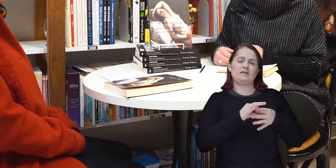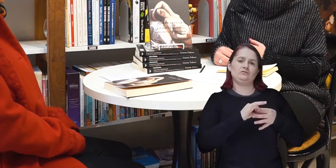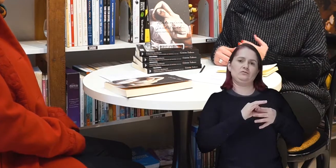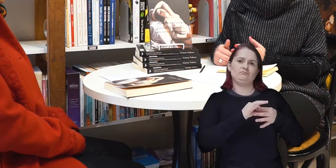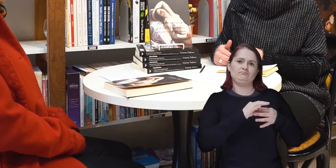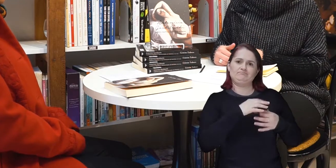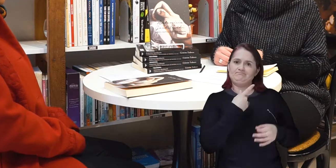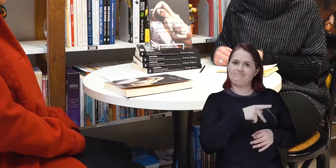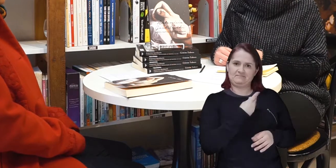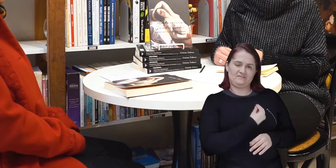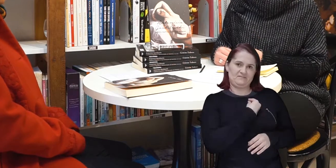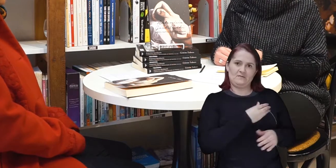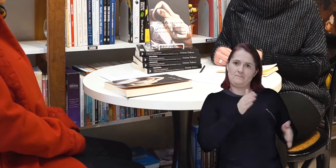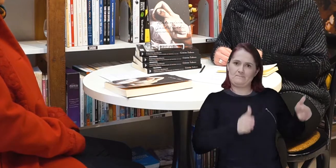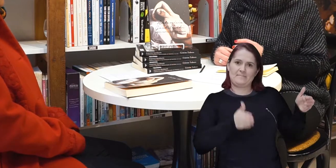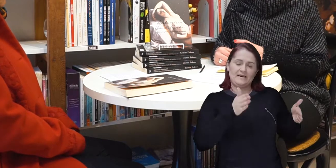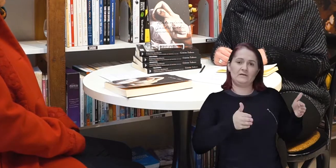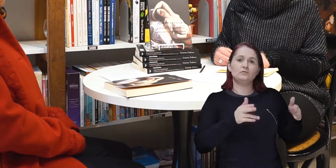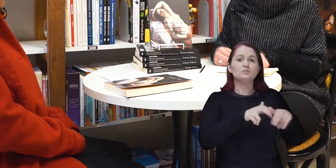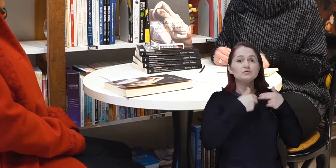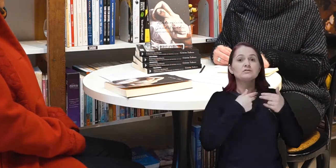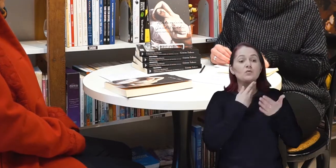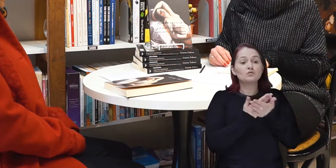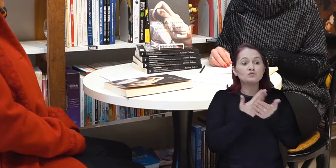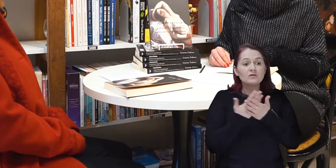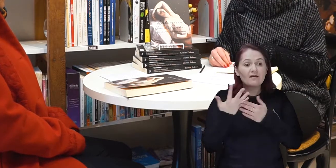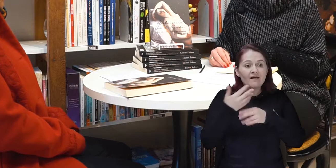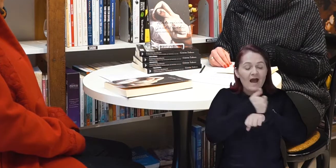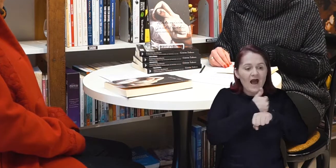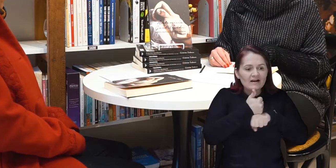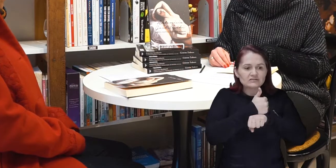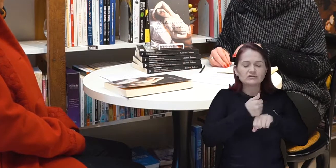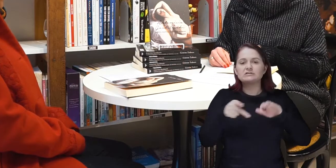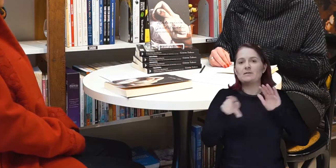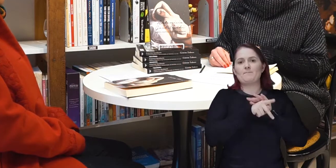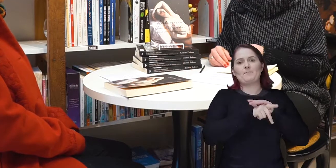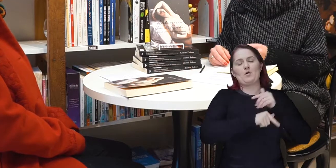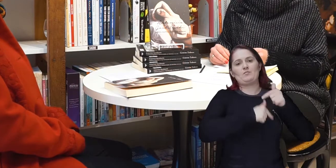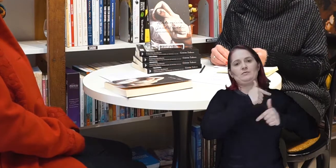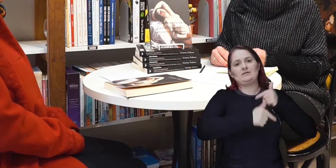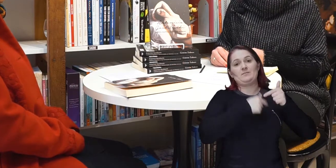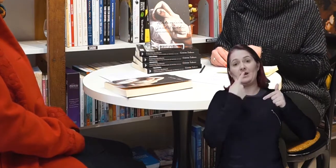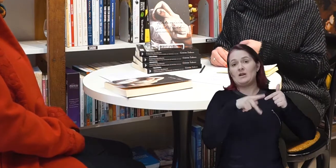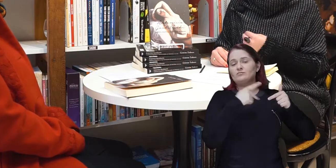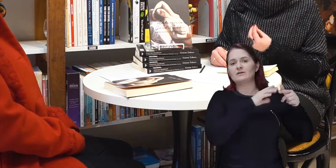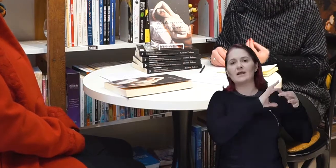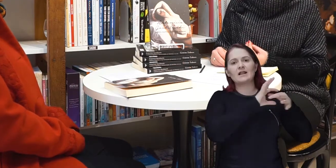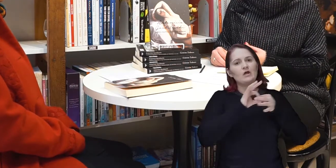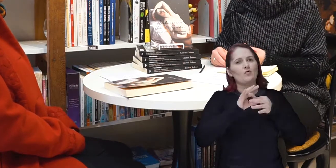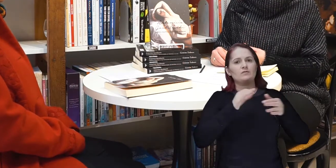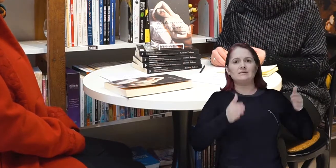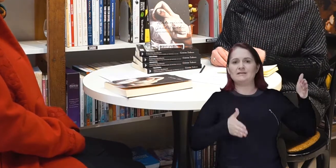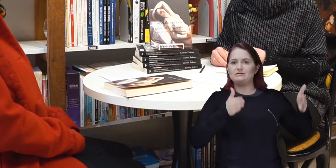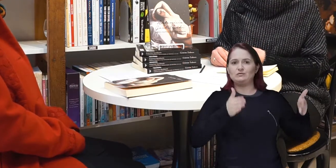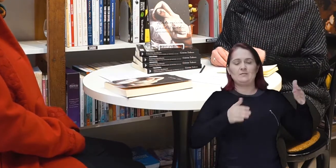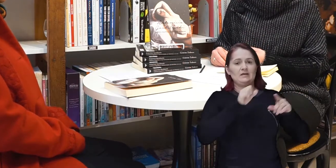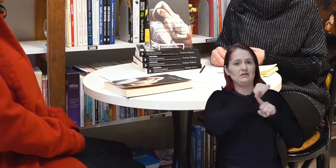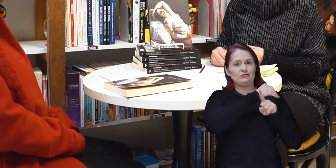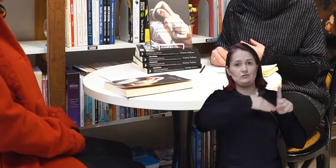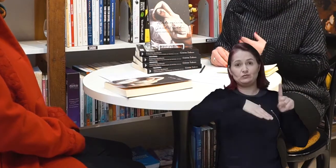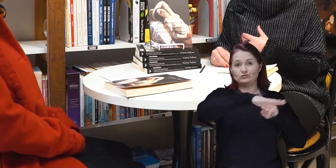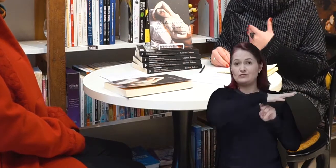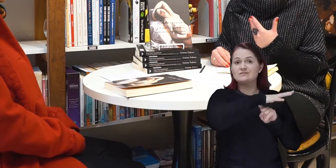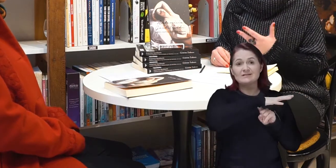eles viveram, na época em que eles viveram. Então foi o que eu busquei fazer com a Artemisia, pensar ela atuando naquela realidade em que